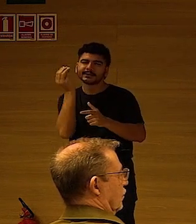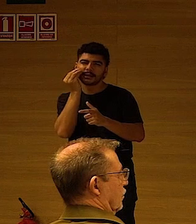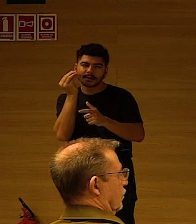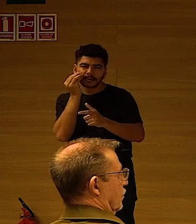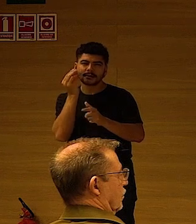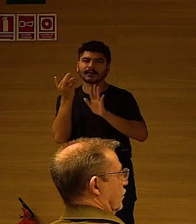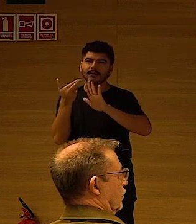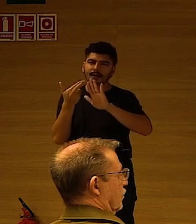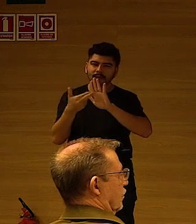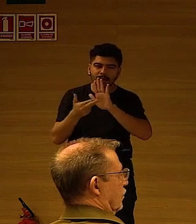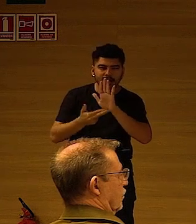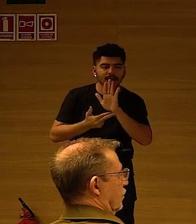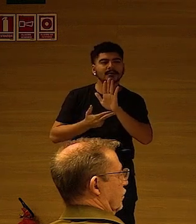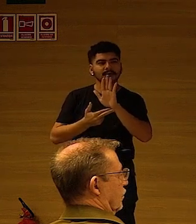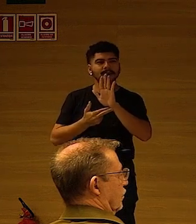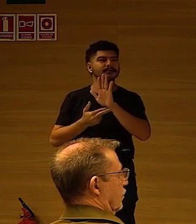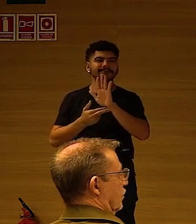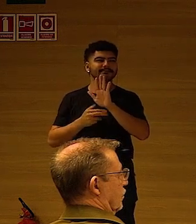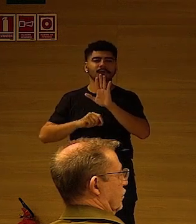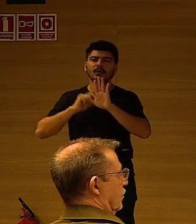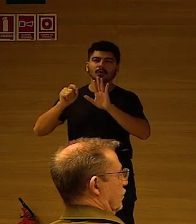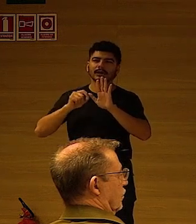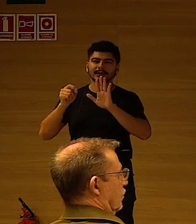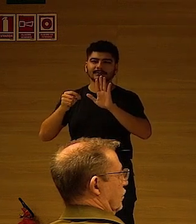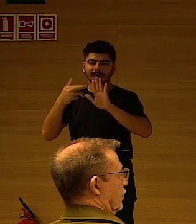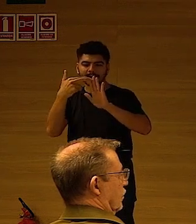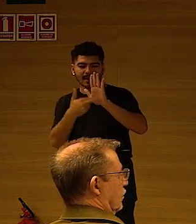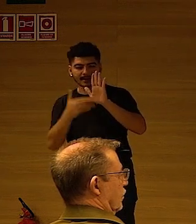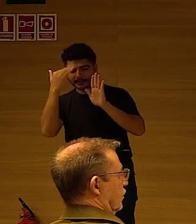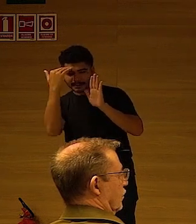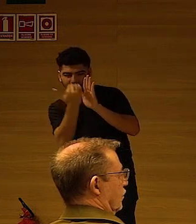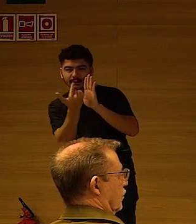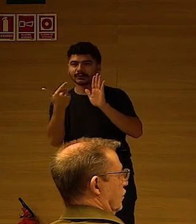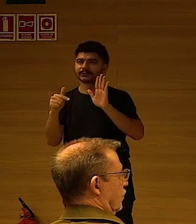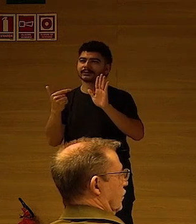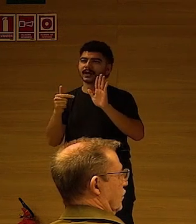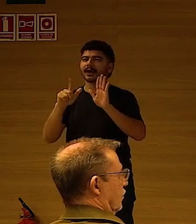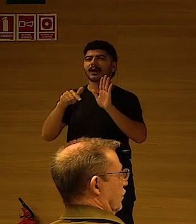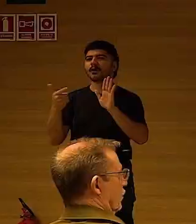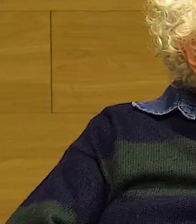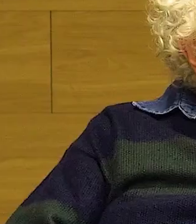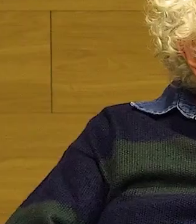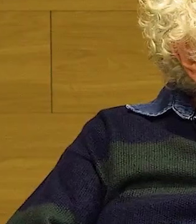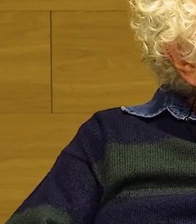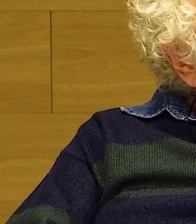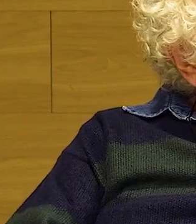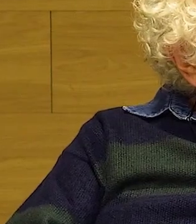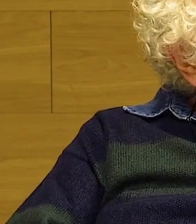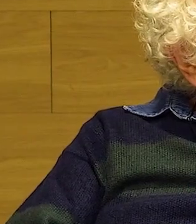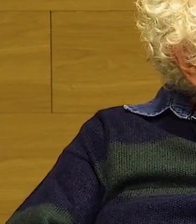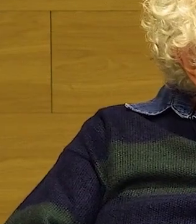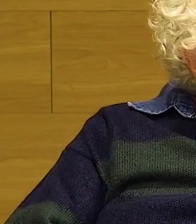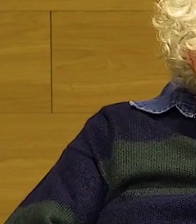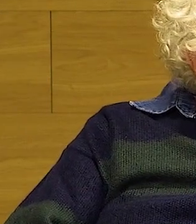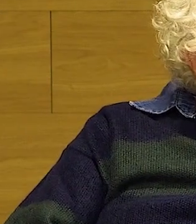criar regras e o que não encaixa naquela regra criada é outra coisa, né? Em vez de aceitar essa